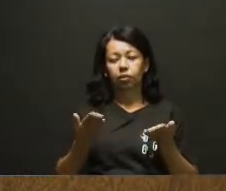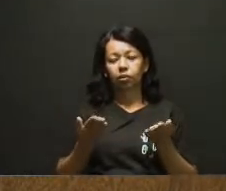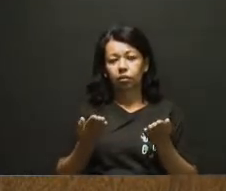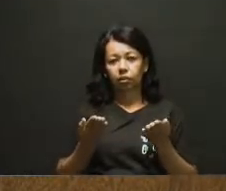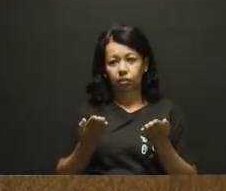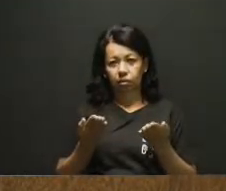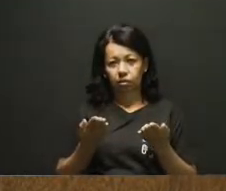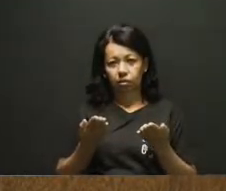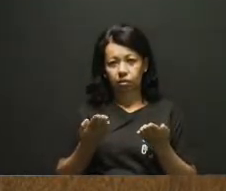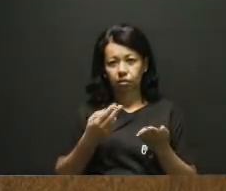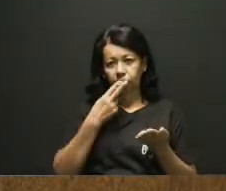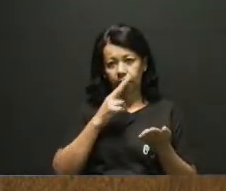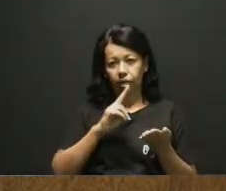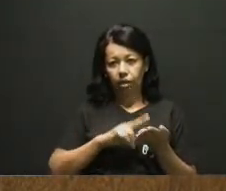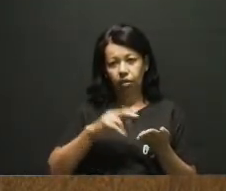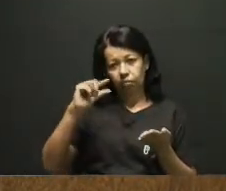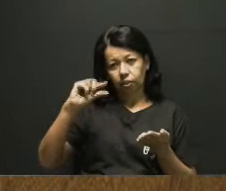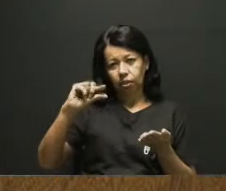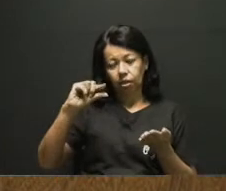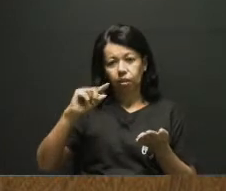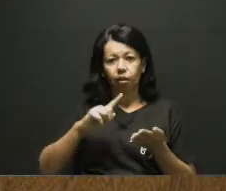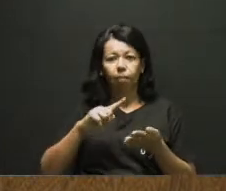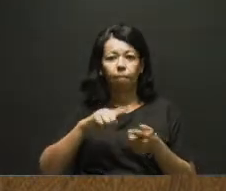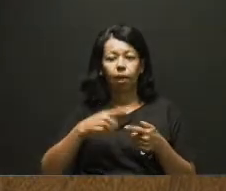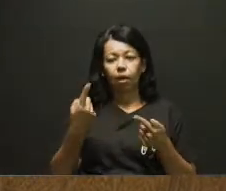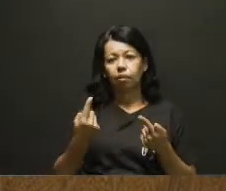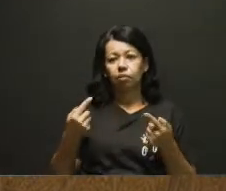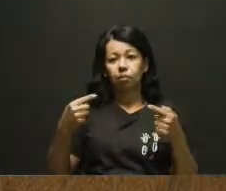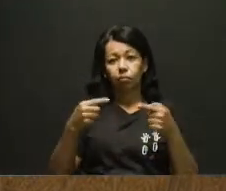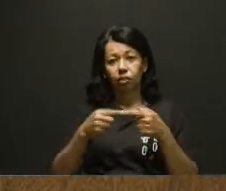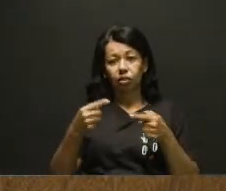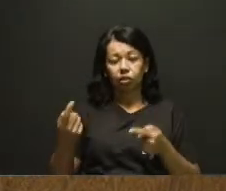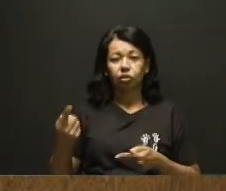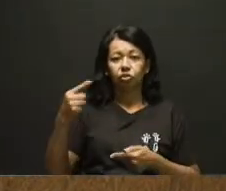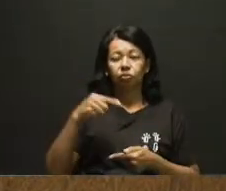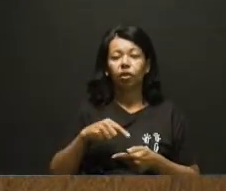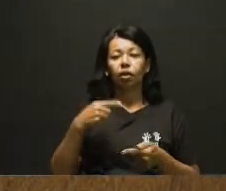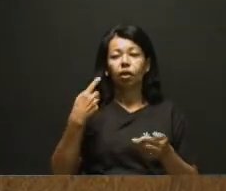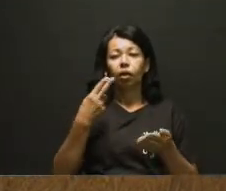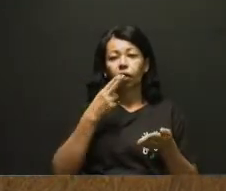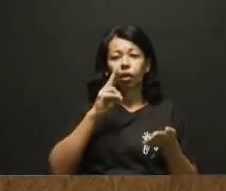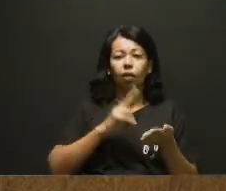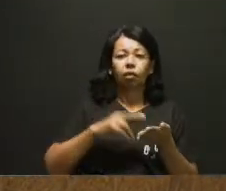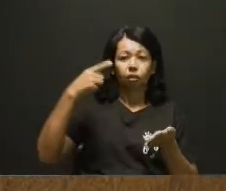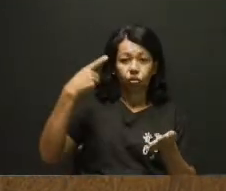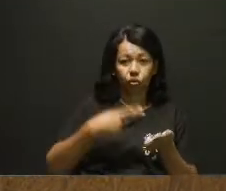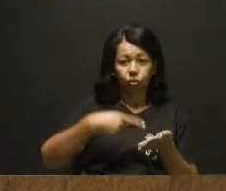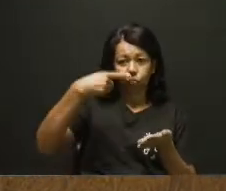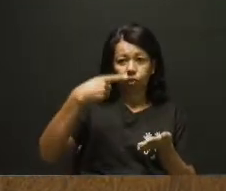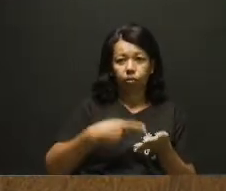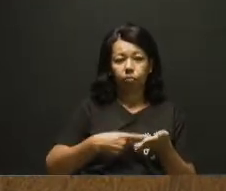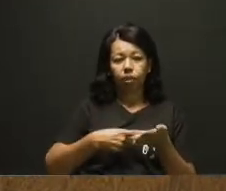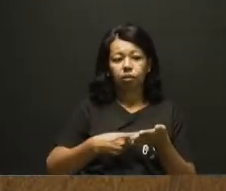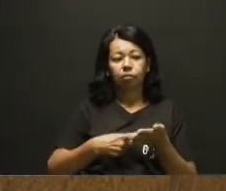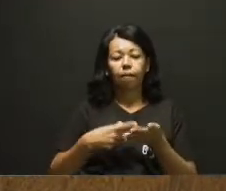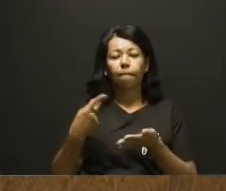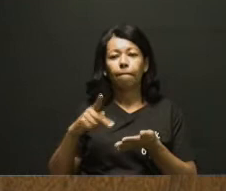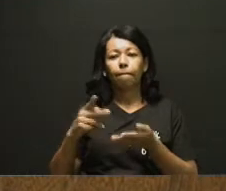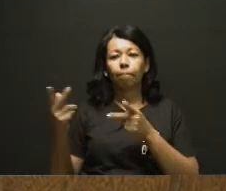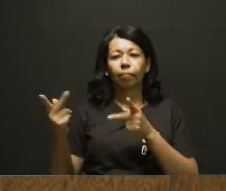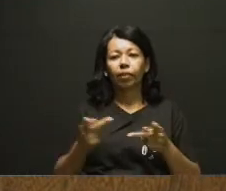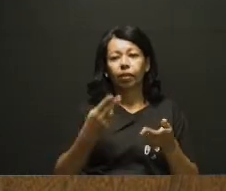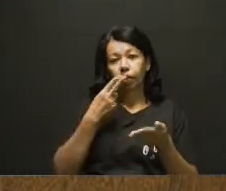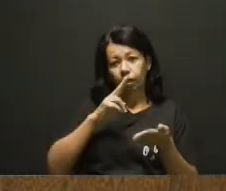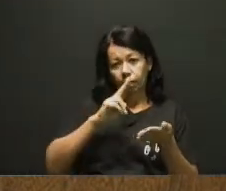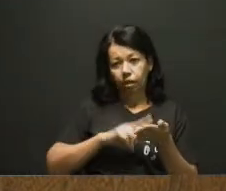aaa uma carta curta mas ela objetiva é carta de compromisso pela presente